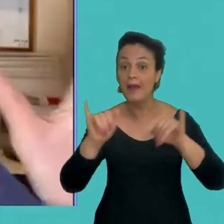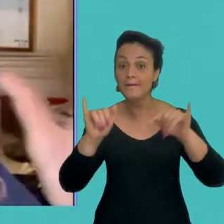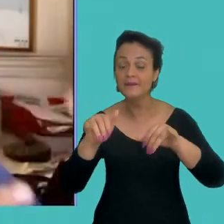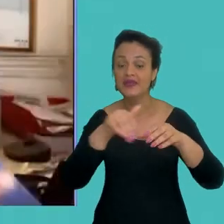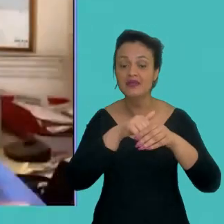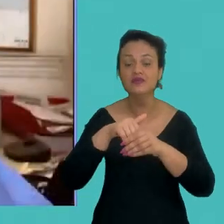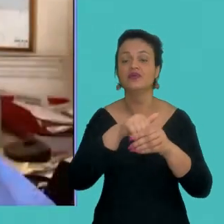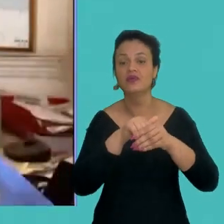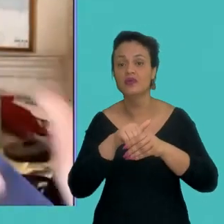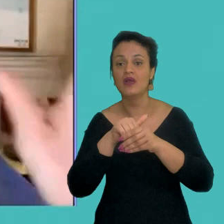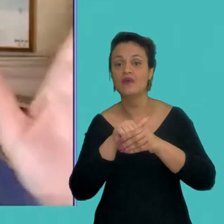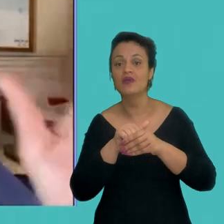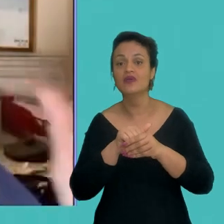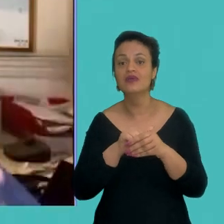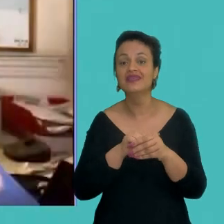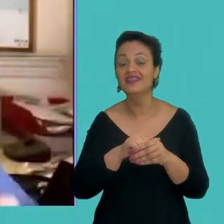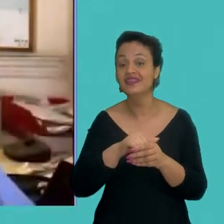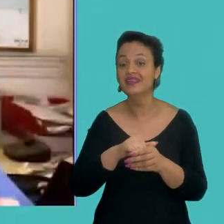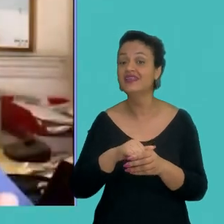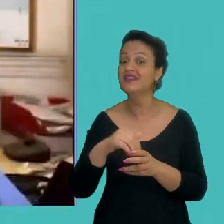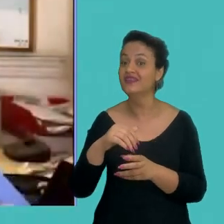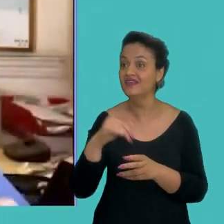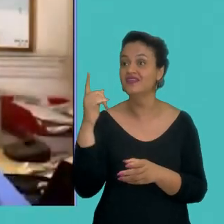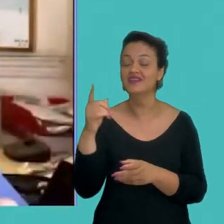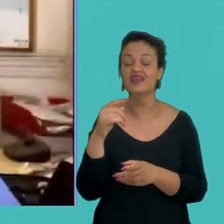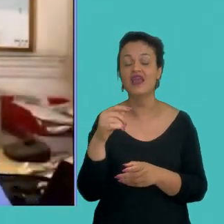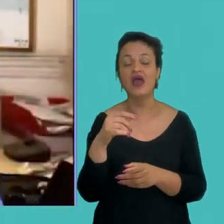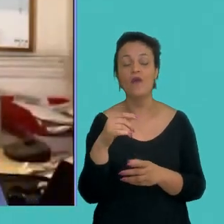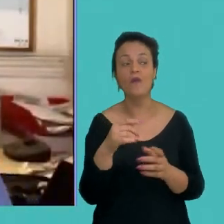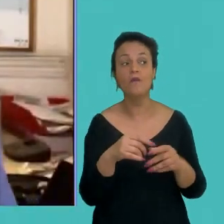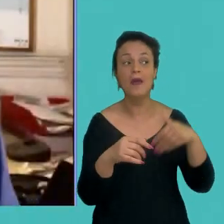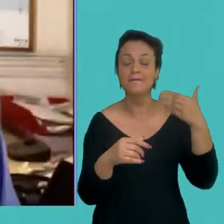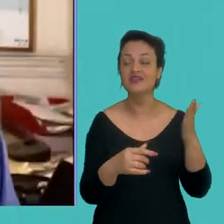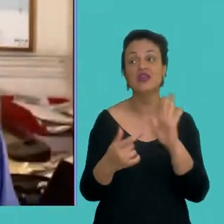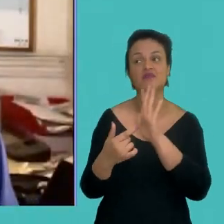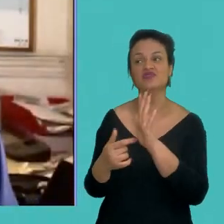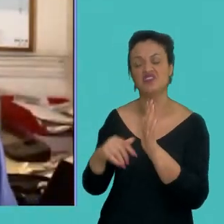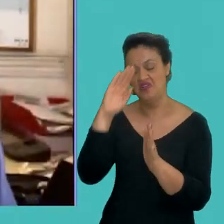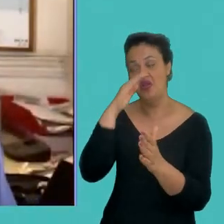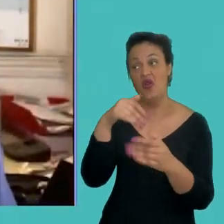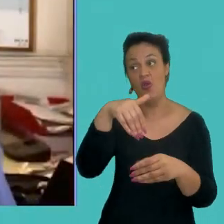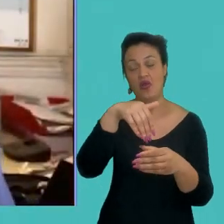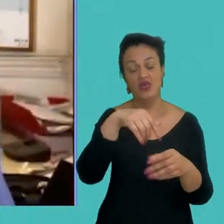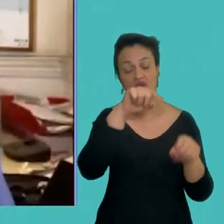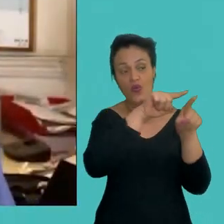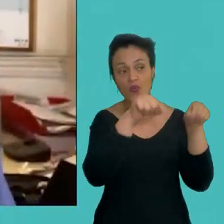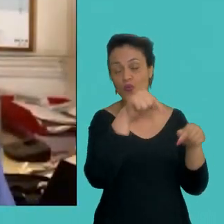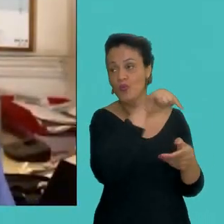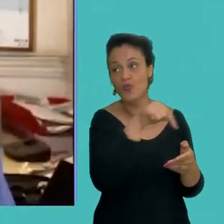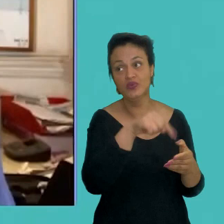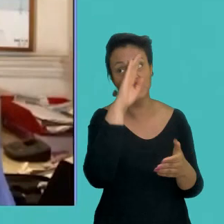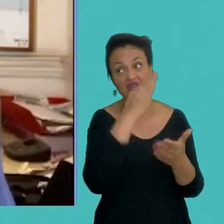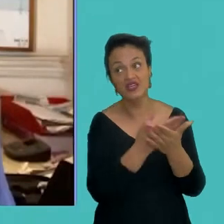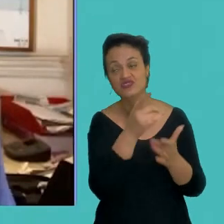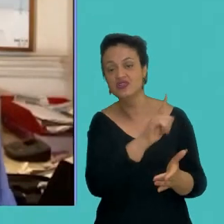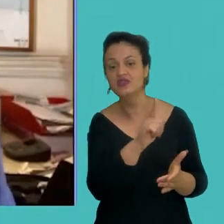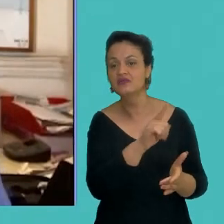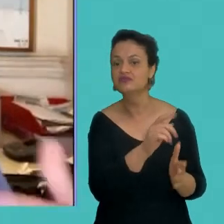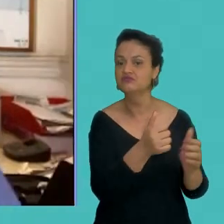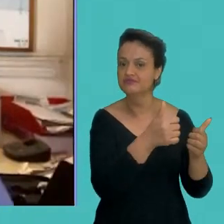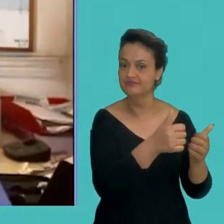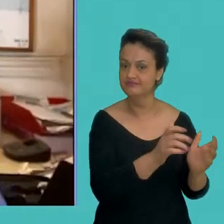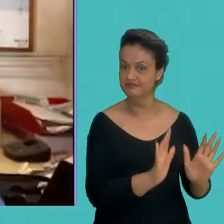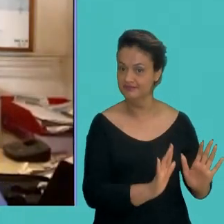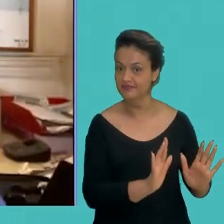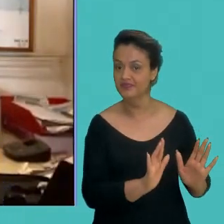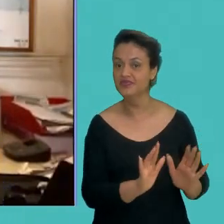estamos indo para uma campanha eleitoral no qual parte decisiva dela é desacreditar a eleição. Então,